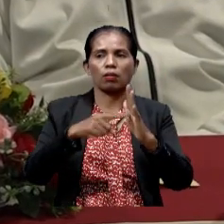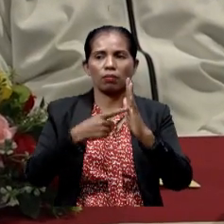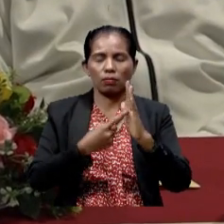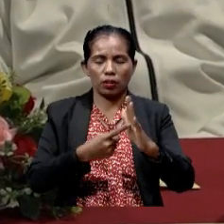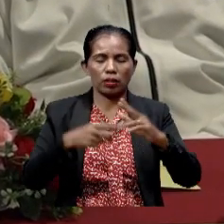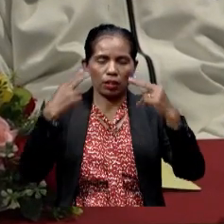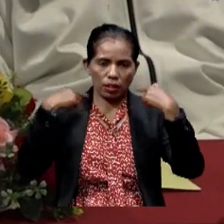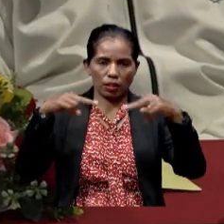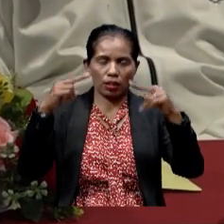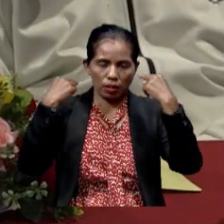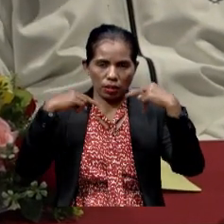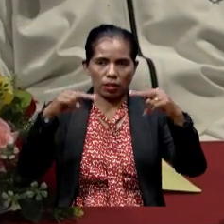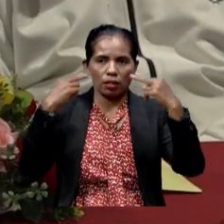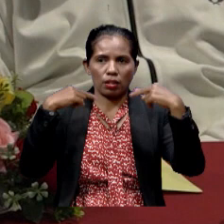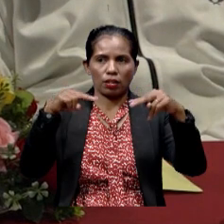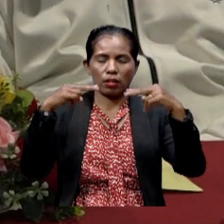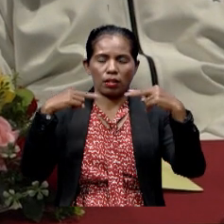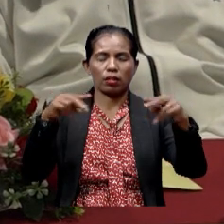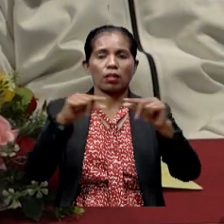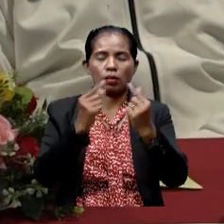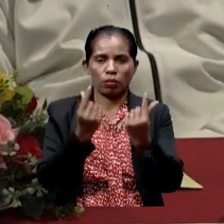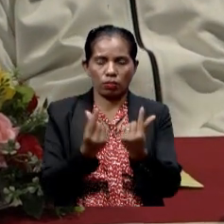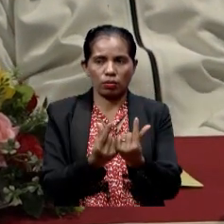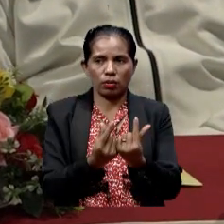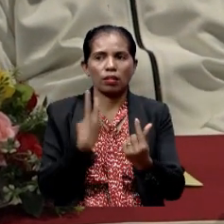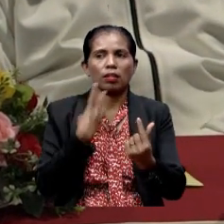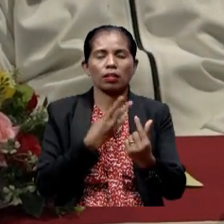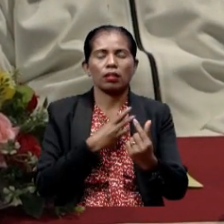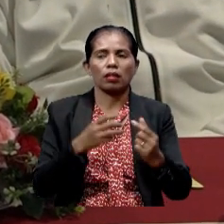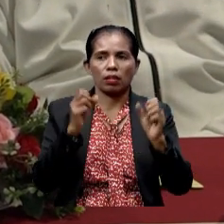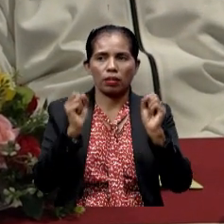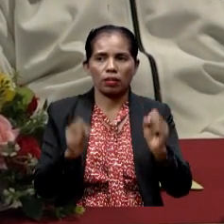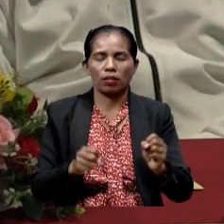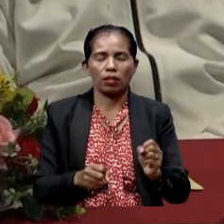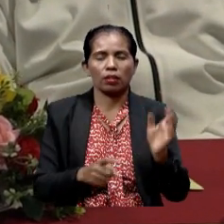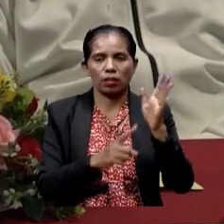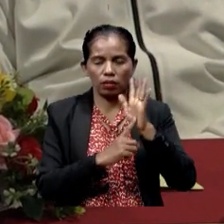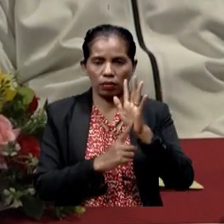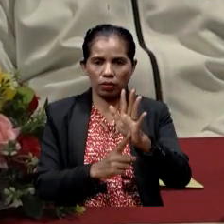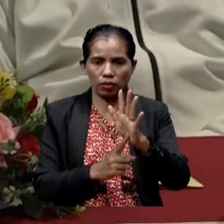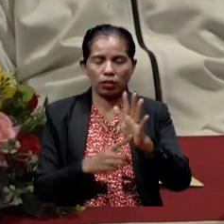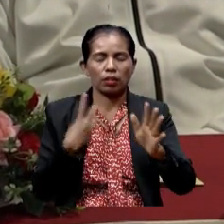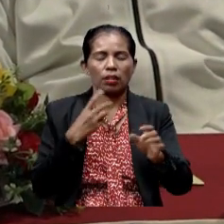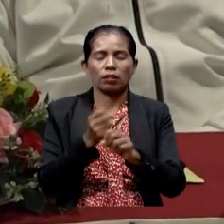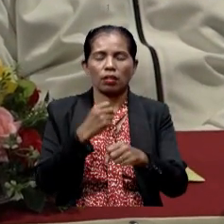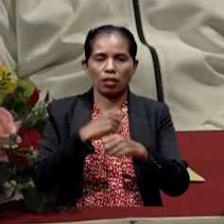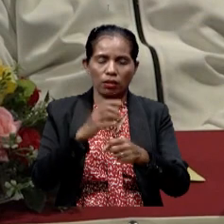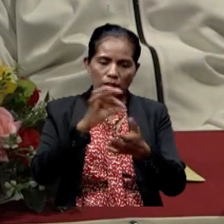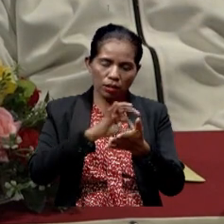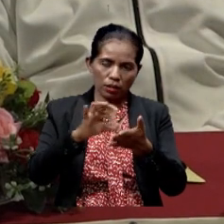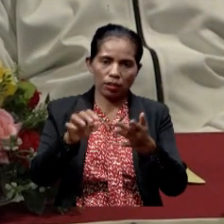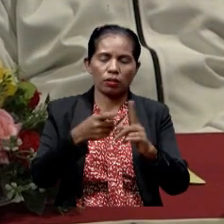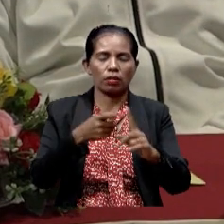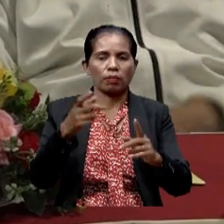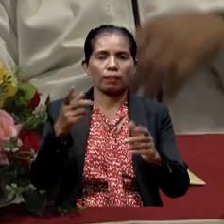no vokal grup. Ida nebe maka kita si anuncia, kita si halo dun resistu, mai husi